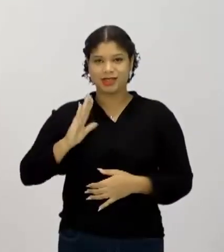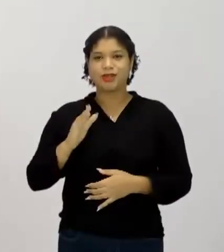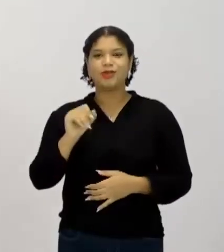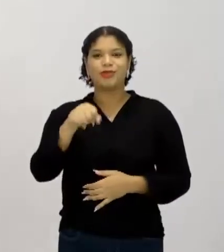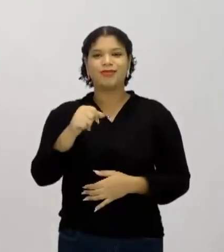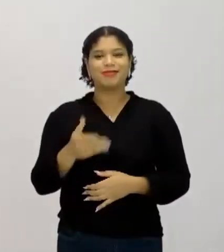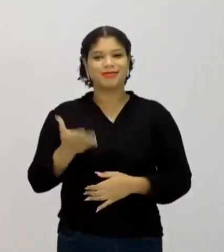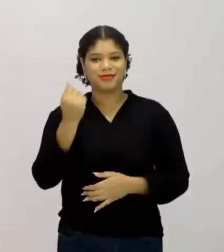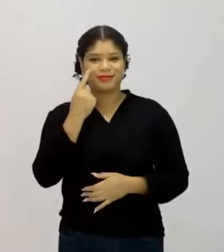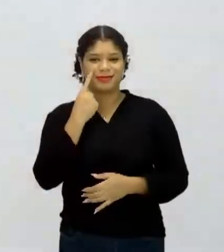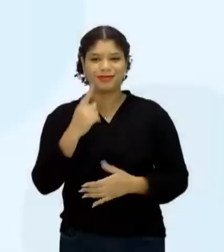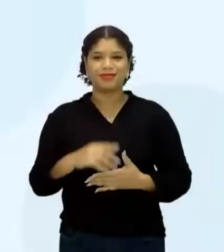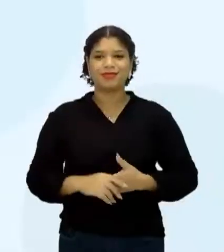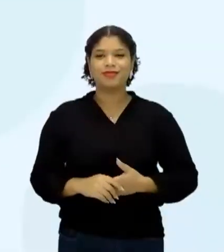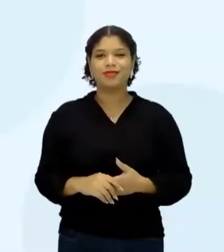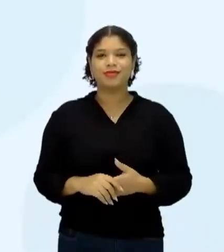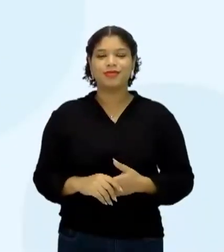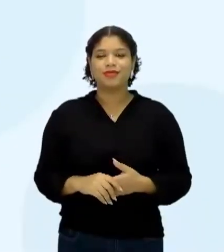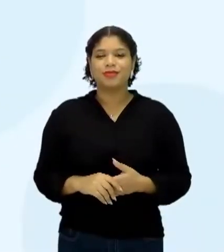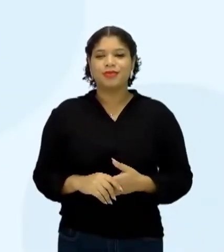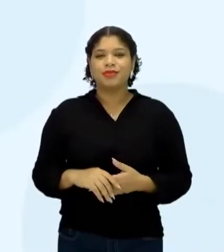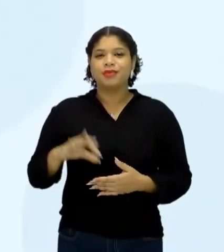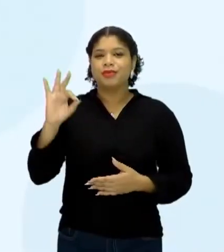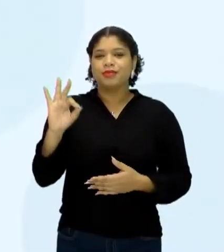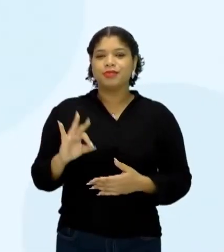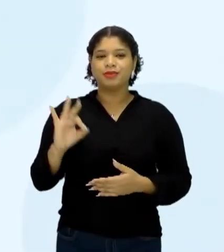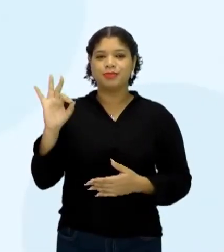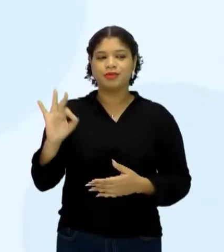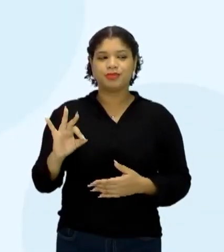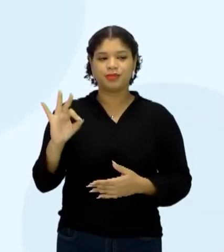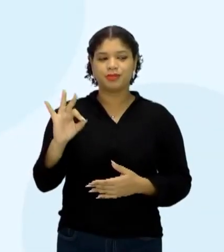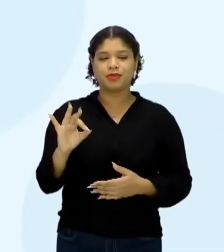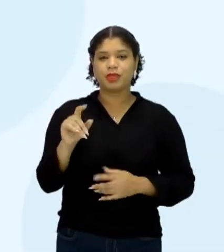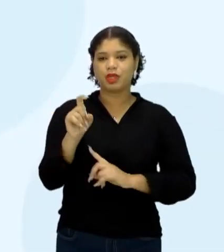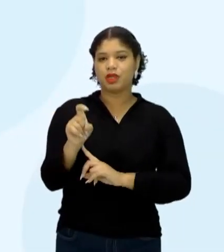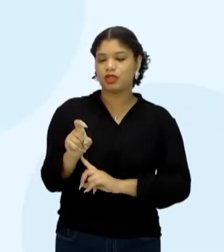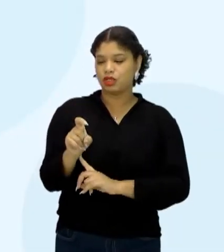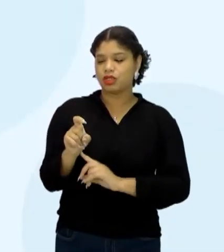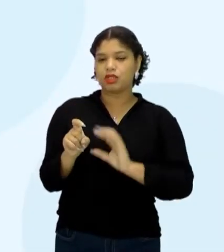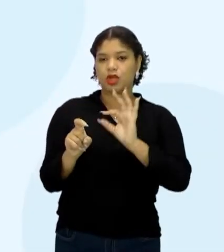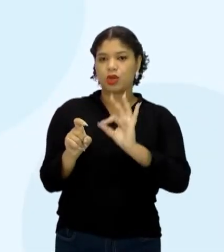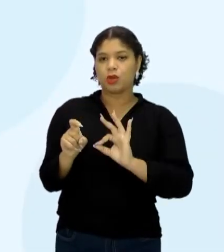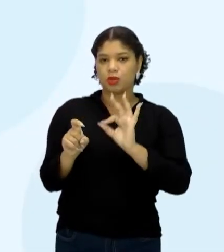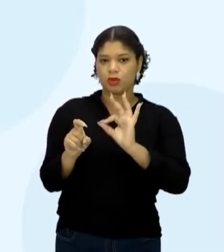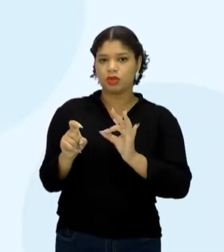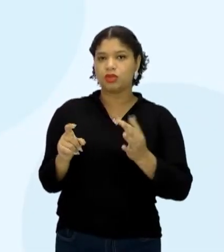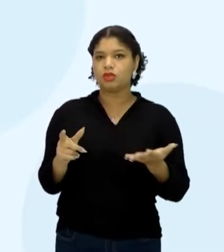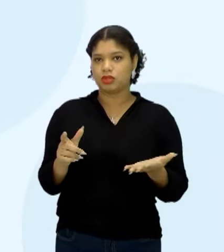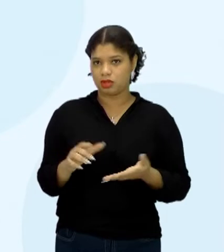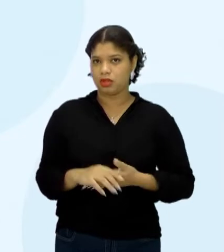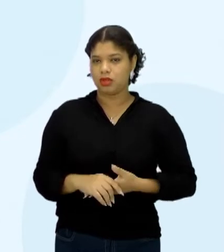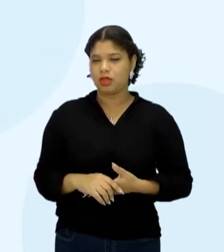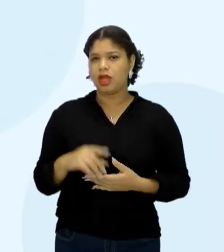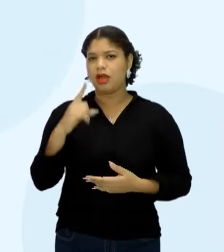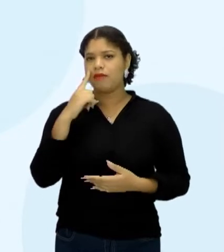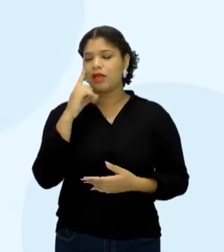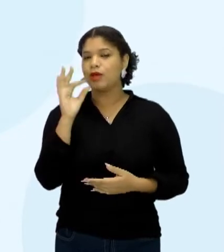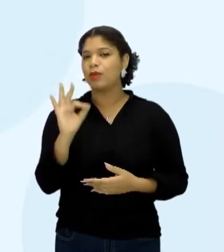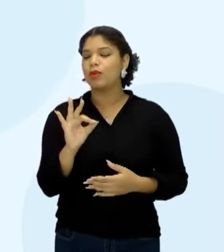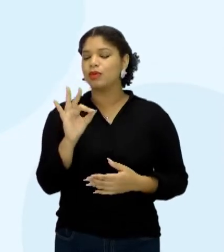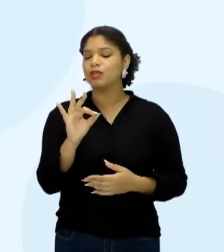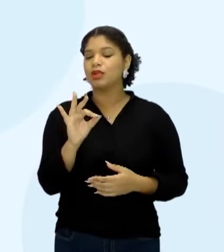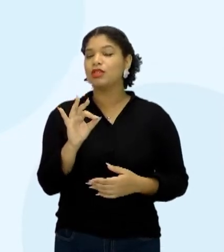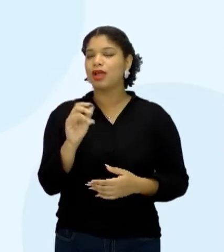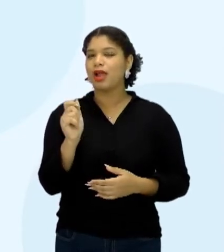ó, vem comigo, ó. Porcentagem vai ter lá o x%, o valor com o símbolo de porcentagem. Tá bom. Eu vou pegar essa porcentagem e vou transformar